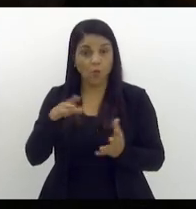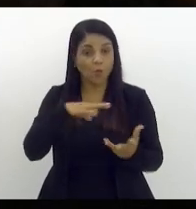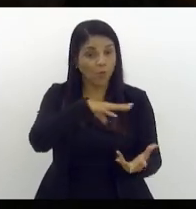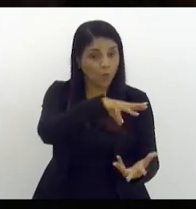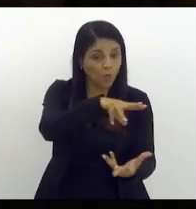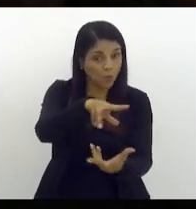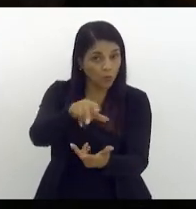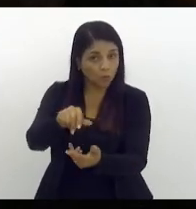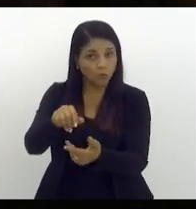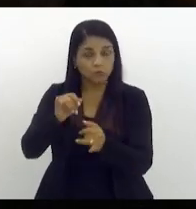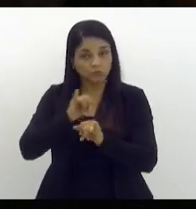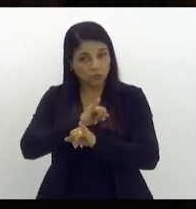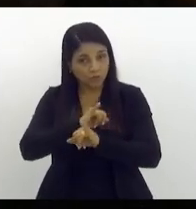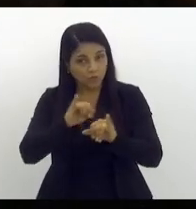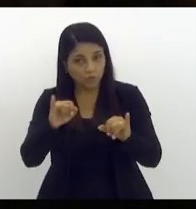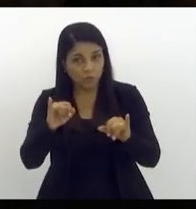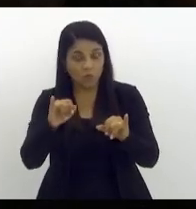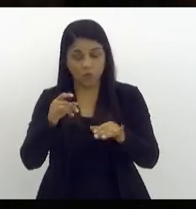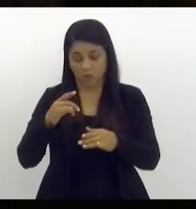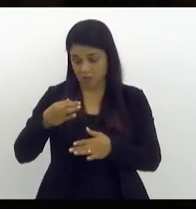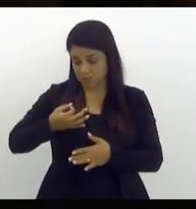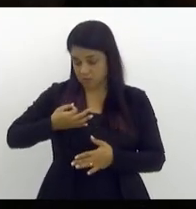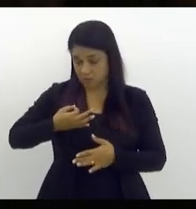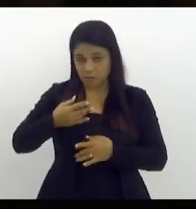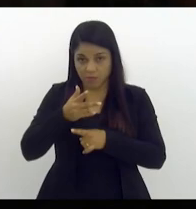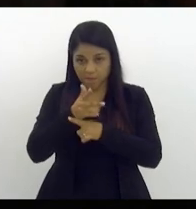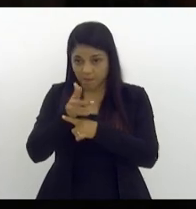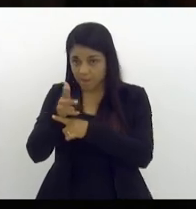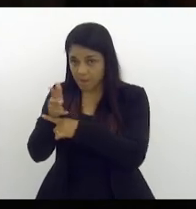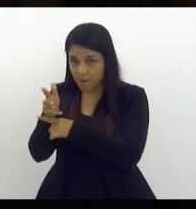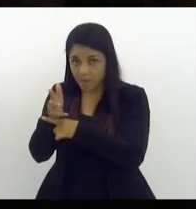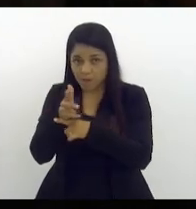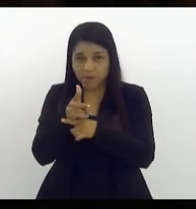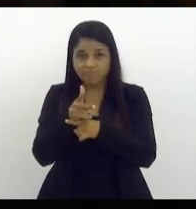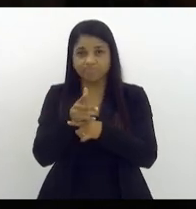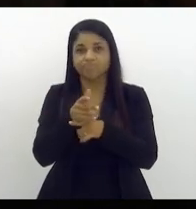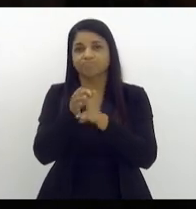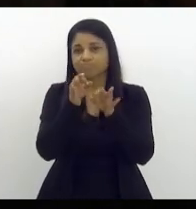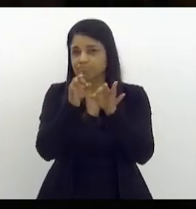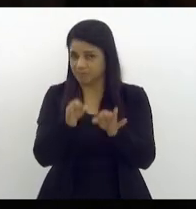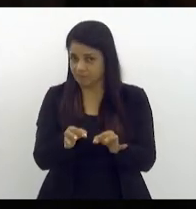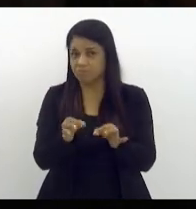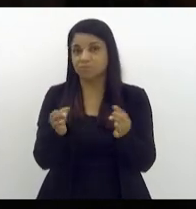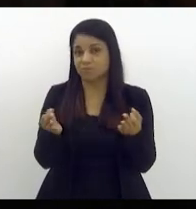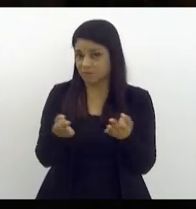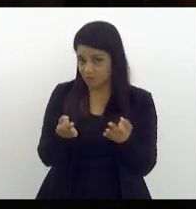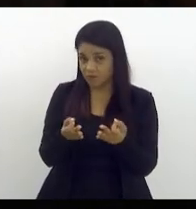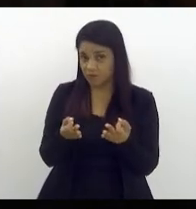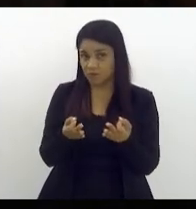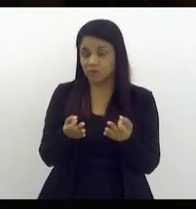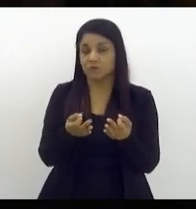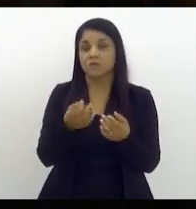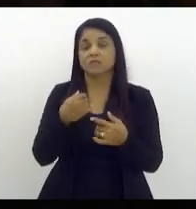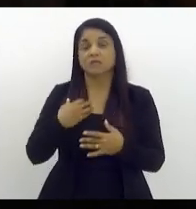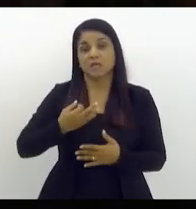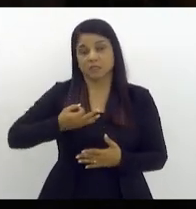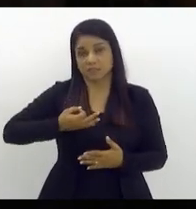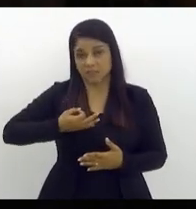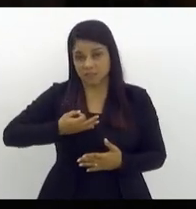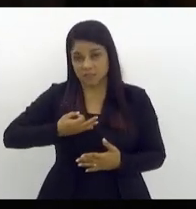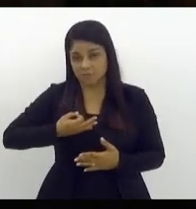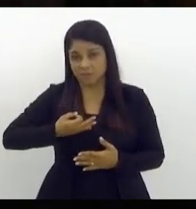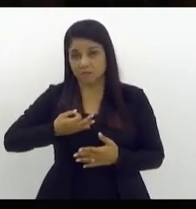disse que as câmeras corporais, elas são eficazes, se as câmeras corporais